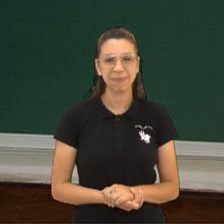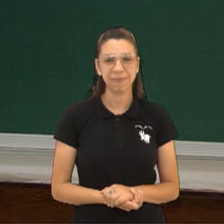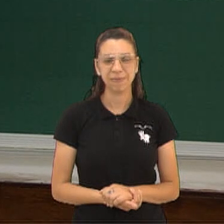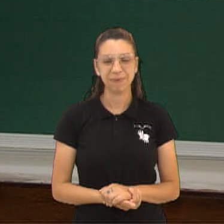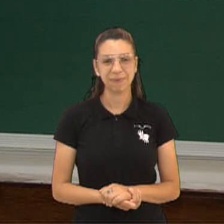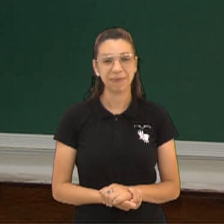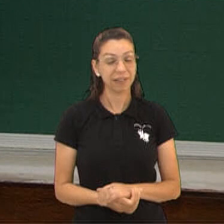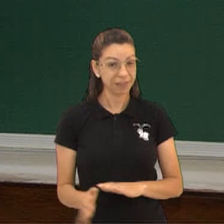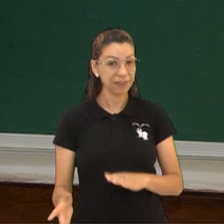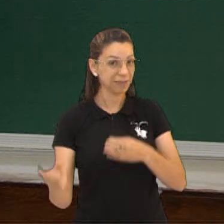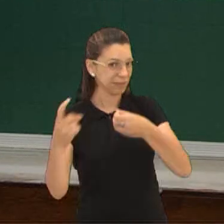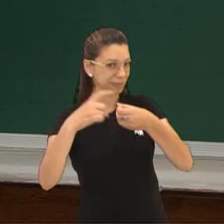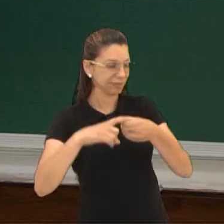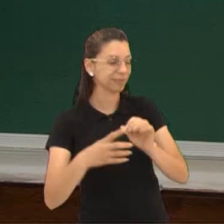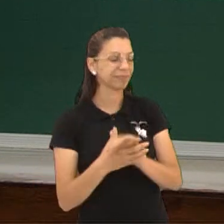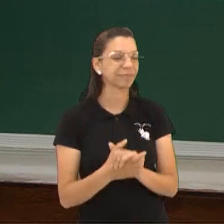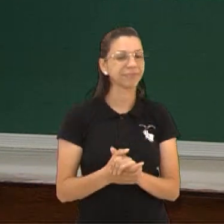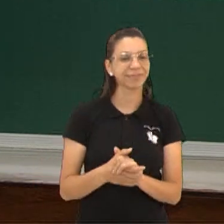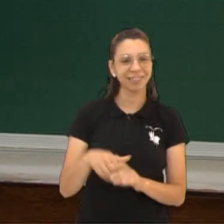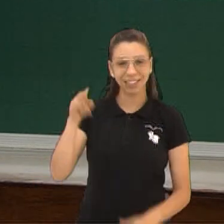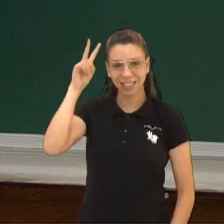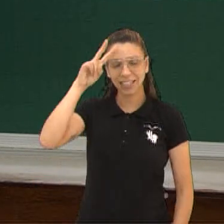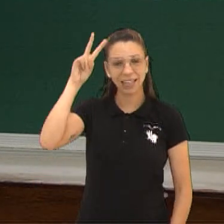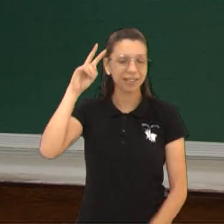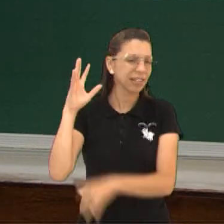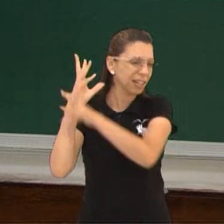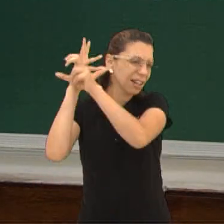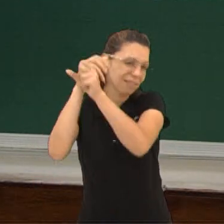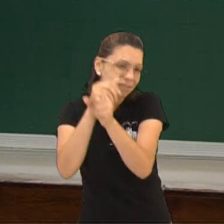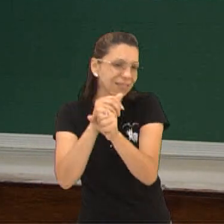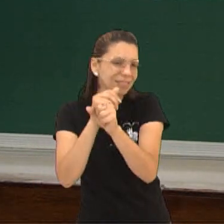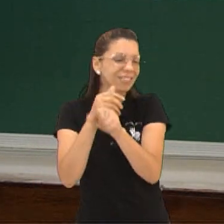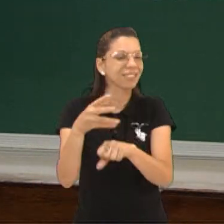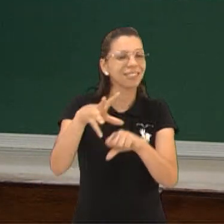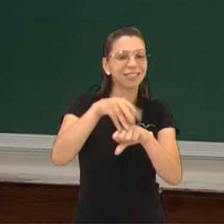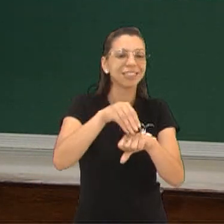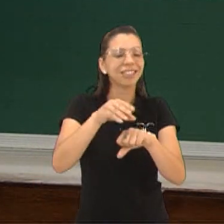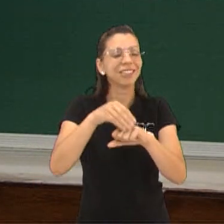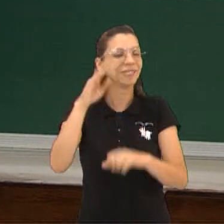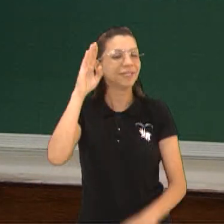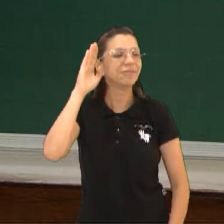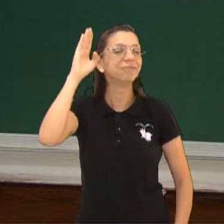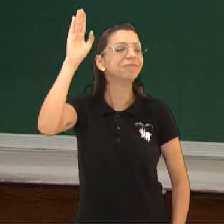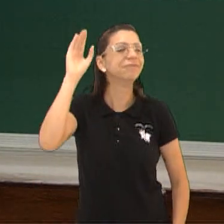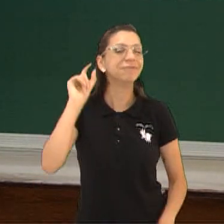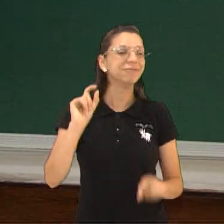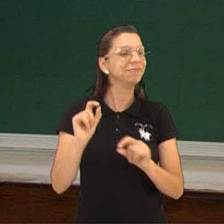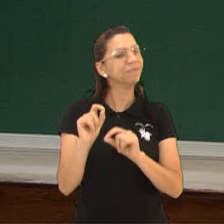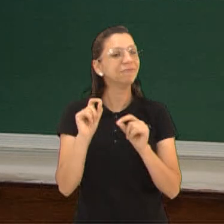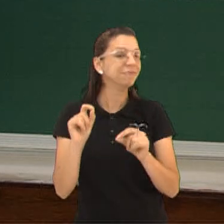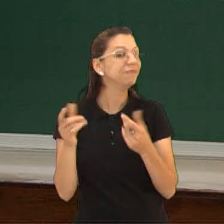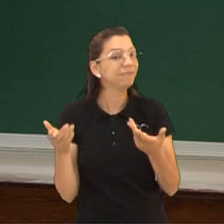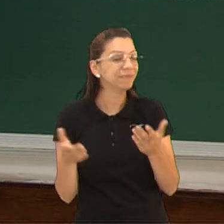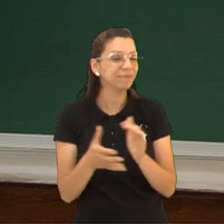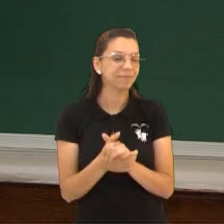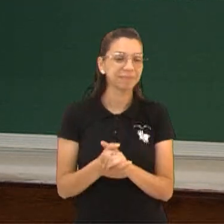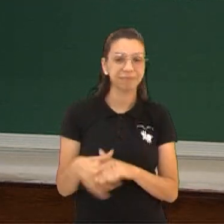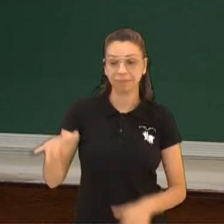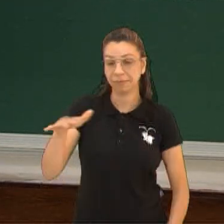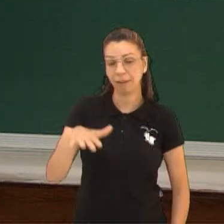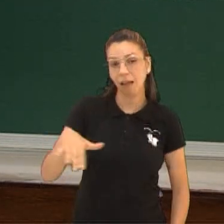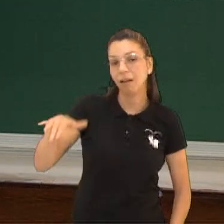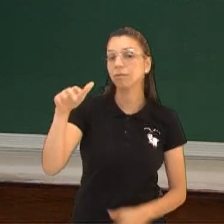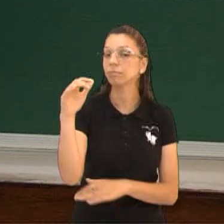Já retornamos. Vamos ver se você se lembrou desses conhecimentos, principalmente ali feitos na área